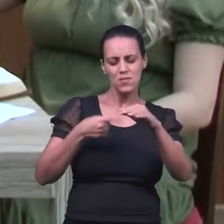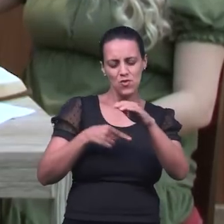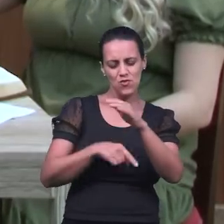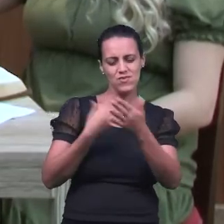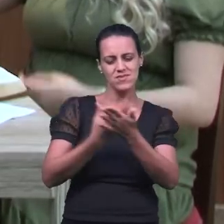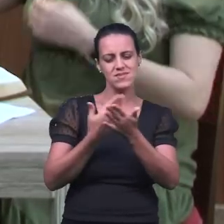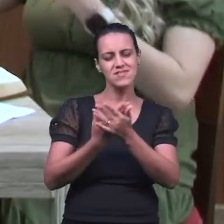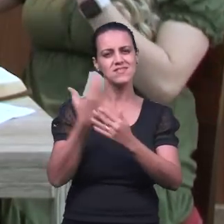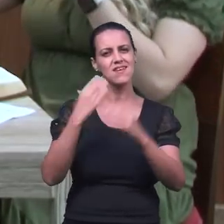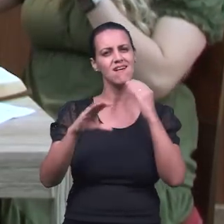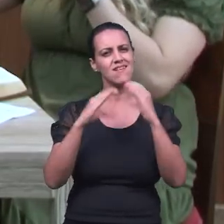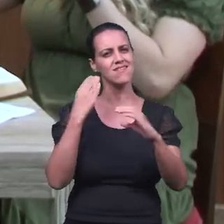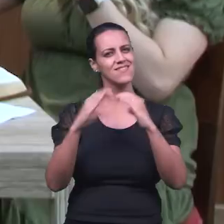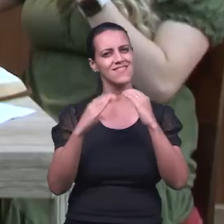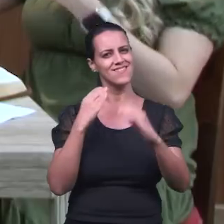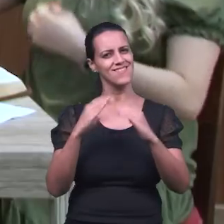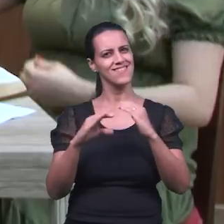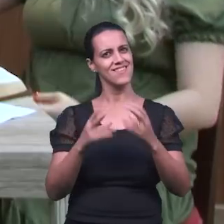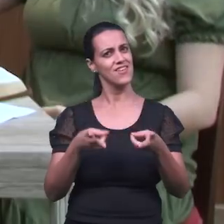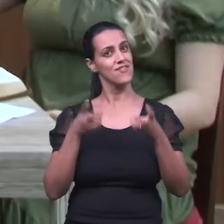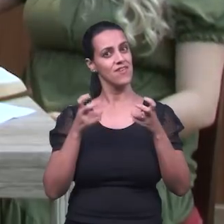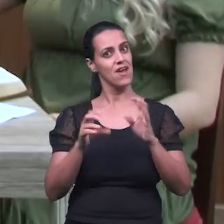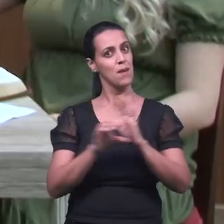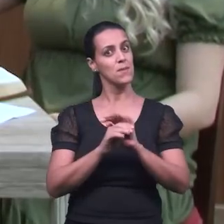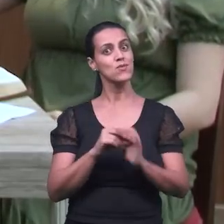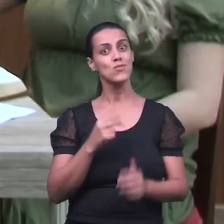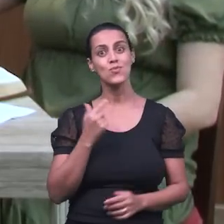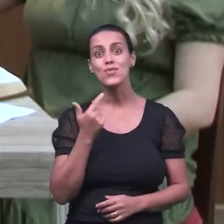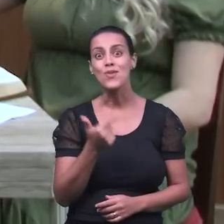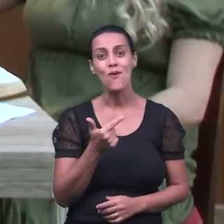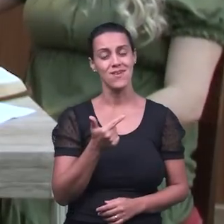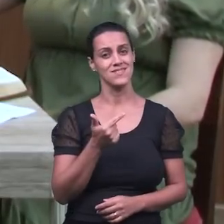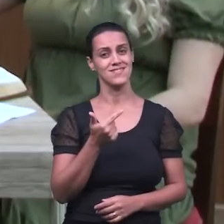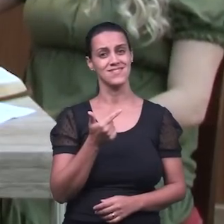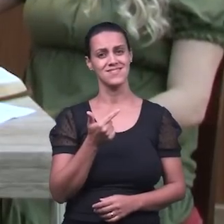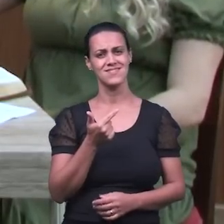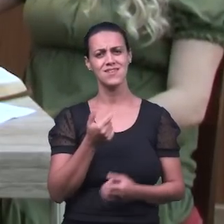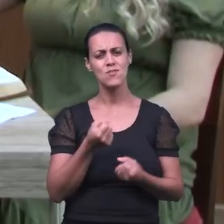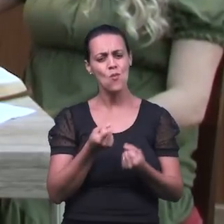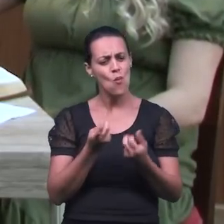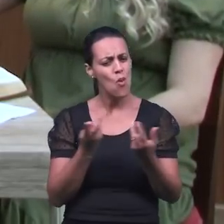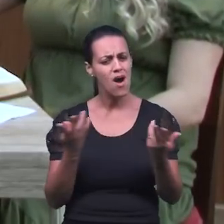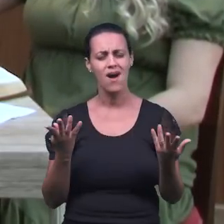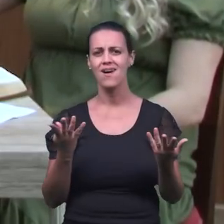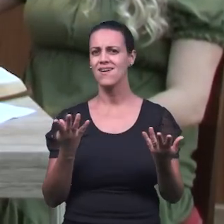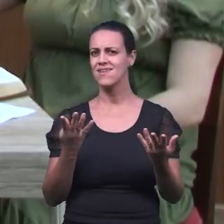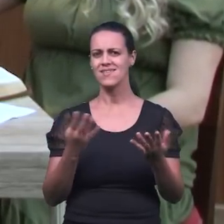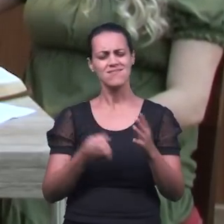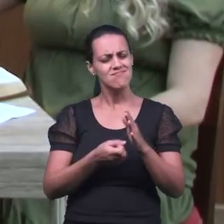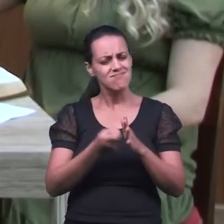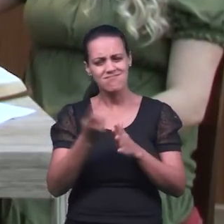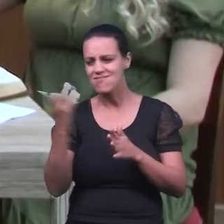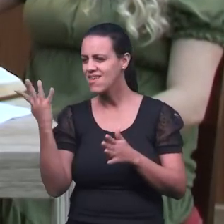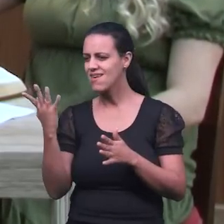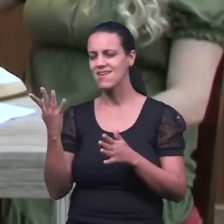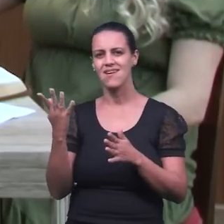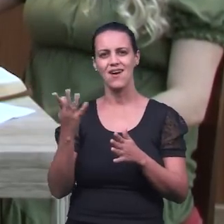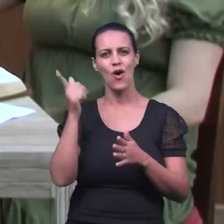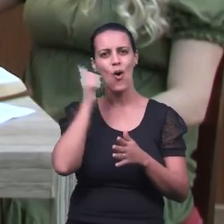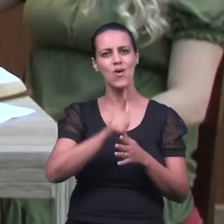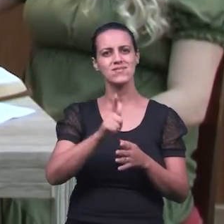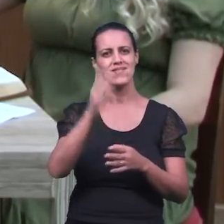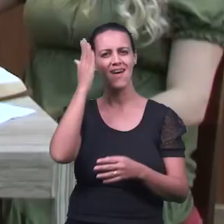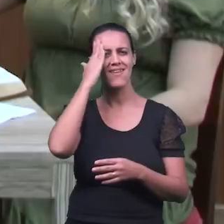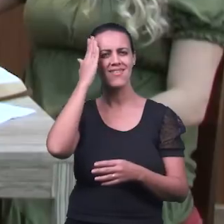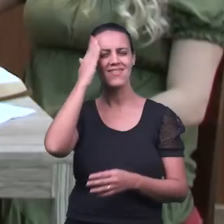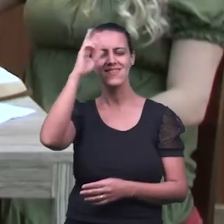de Cantares, e vejam os irmãos que estamos ainda no capítulo 2. Quantas coisas os irmãos têm alcançado, não